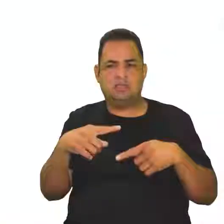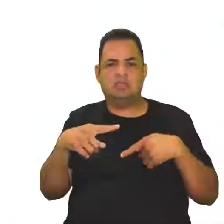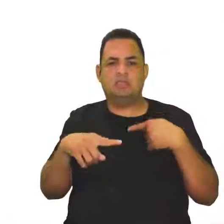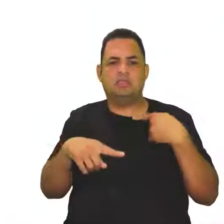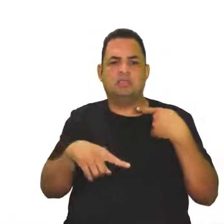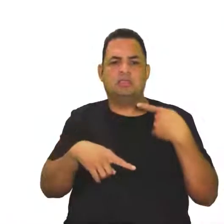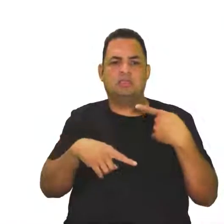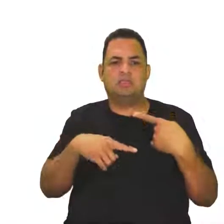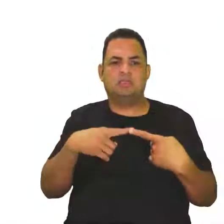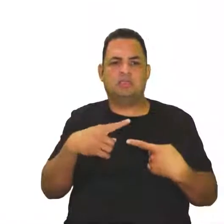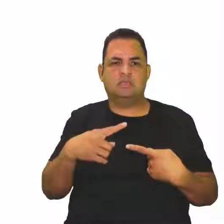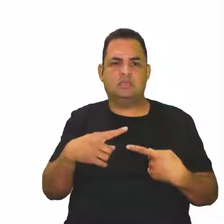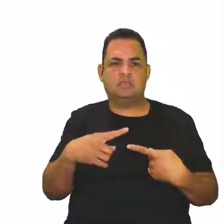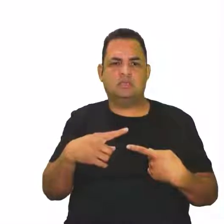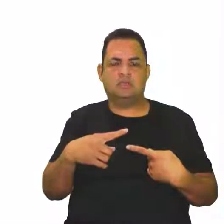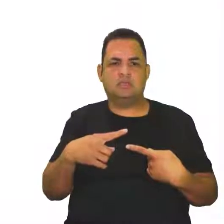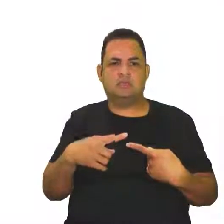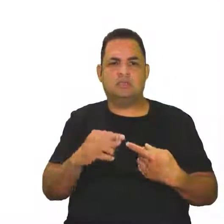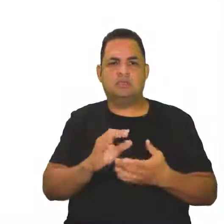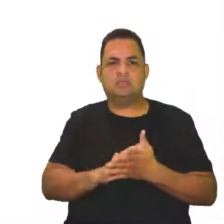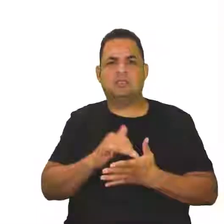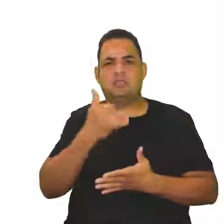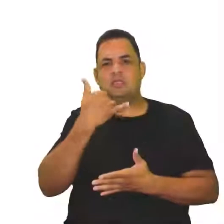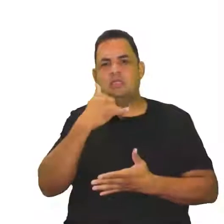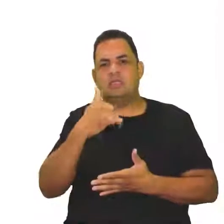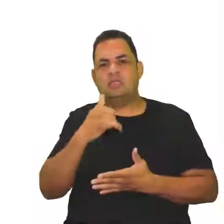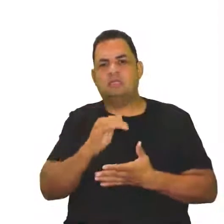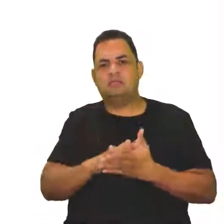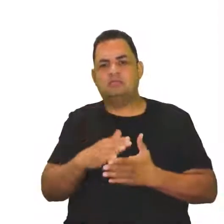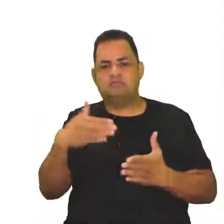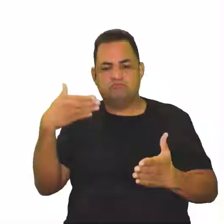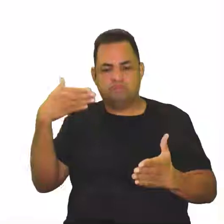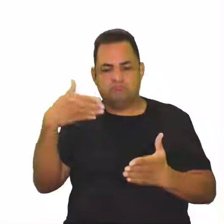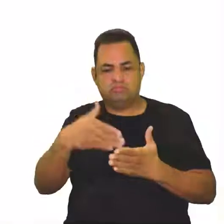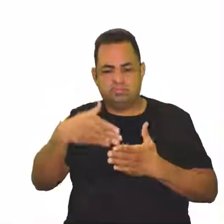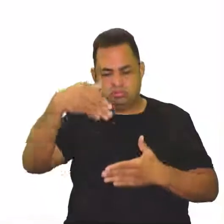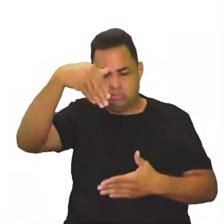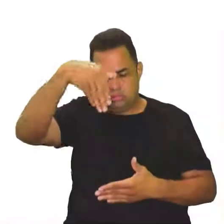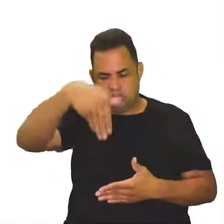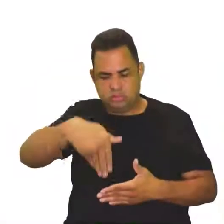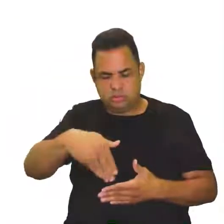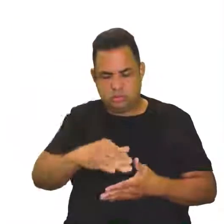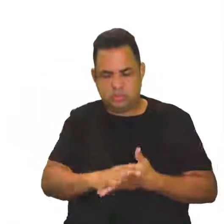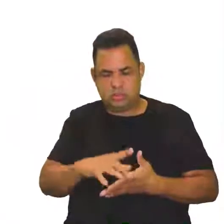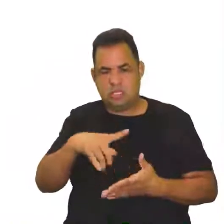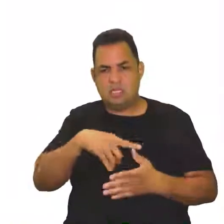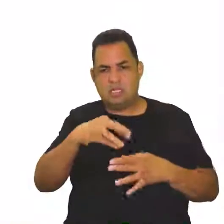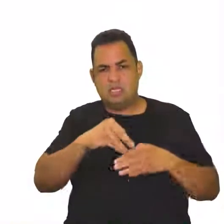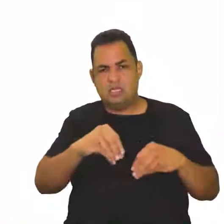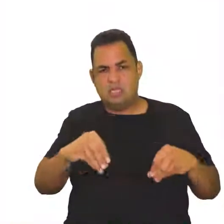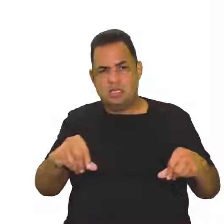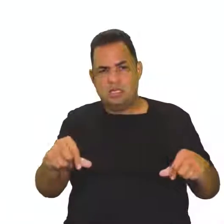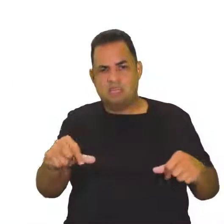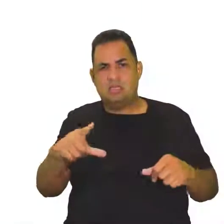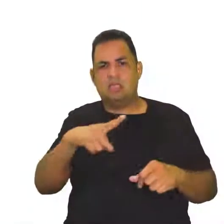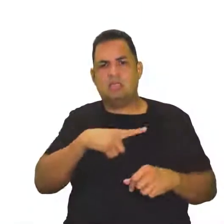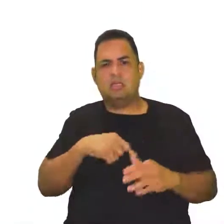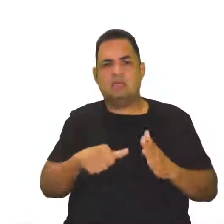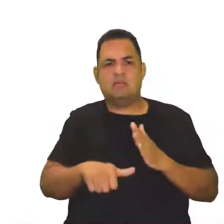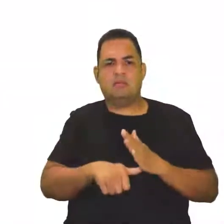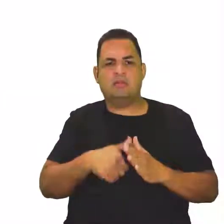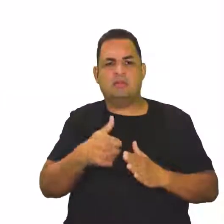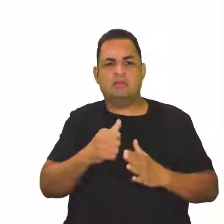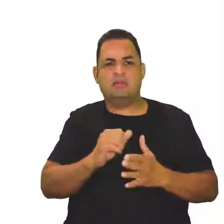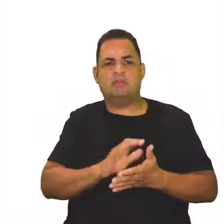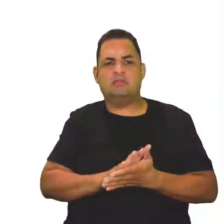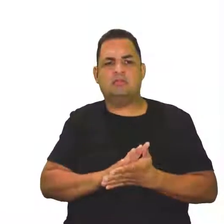Depois, uma vez que a descarga piloto atinja o solo, tem início uma segunda etapa, a